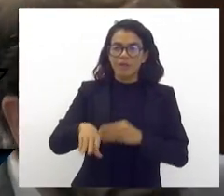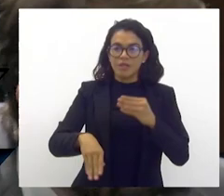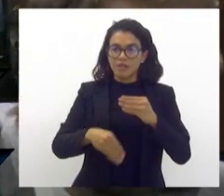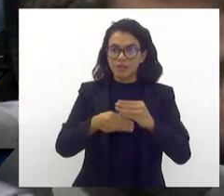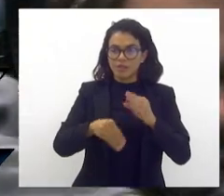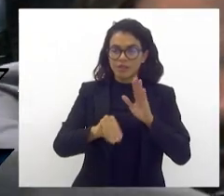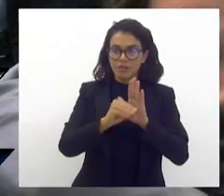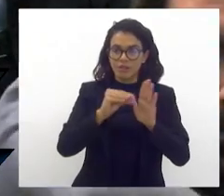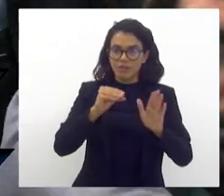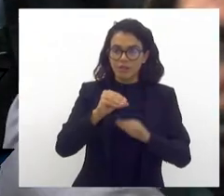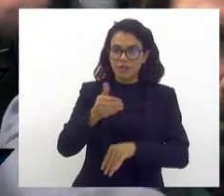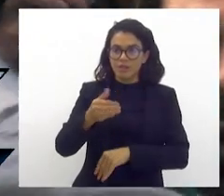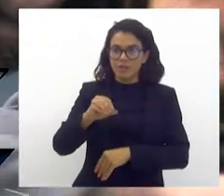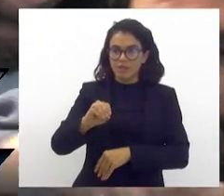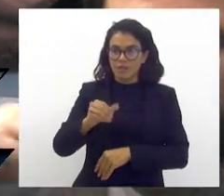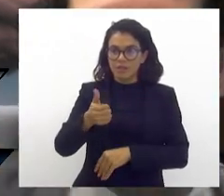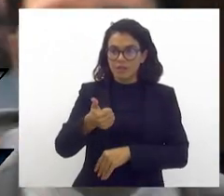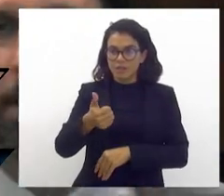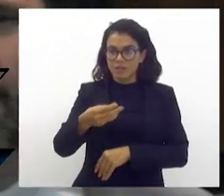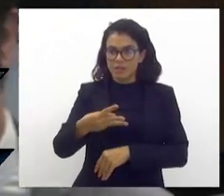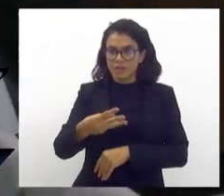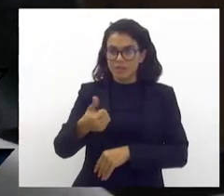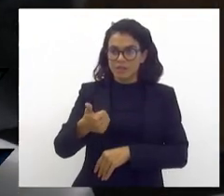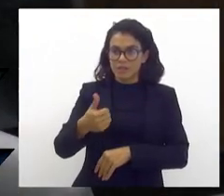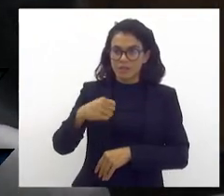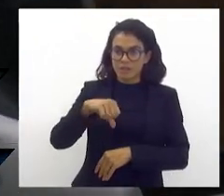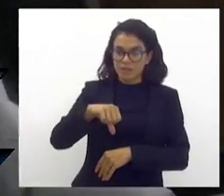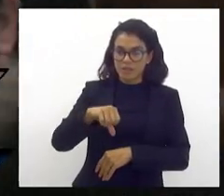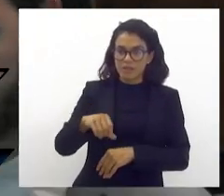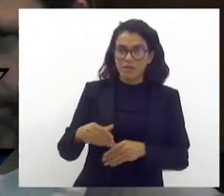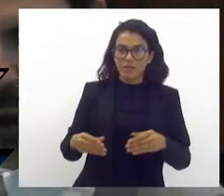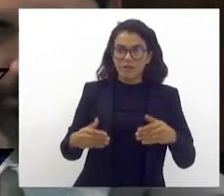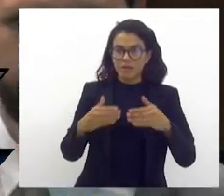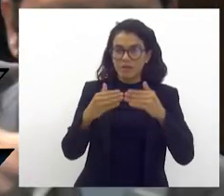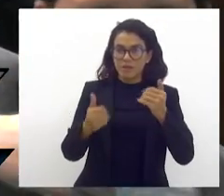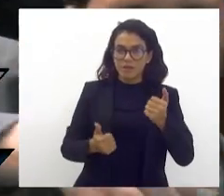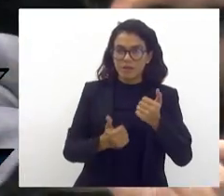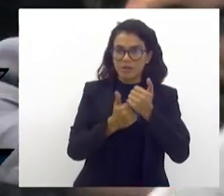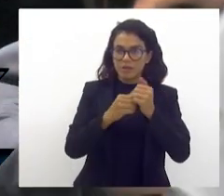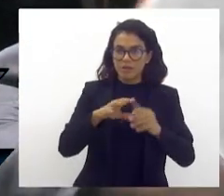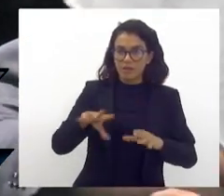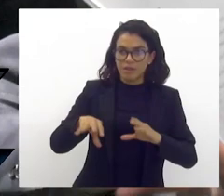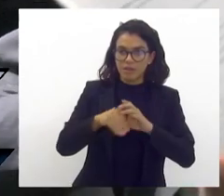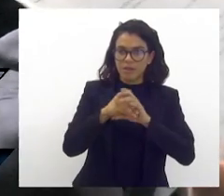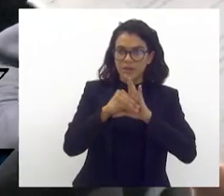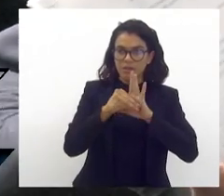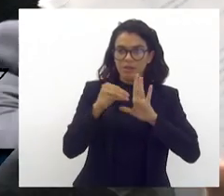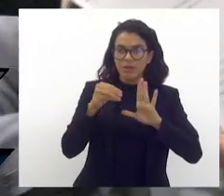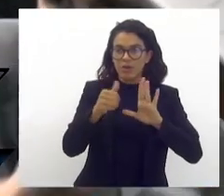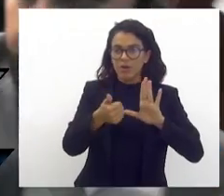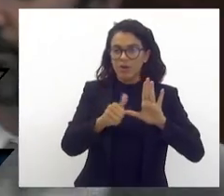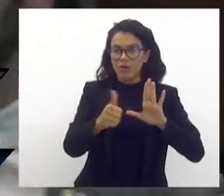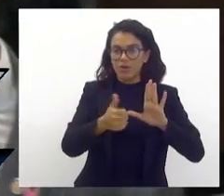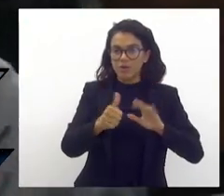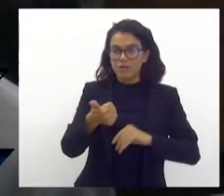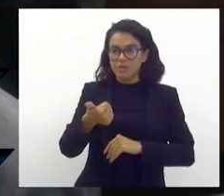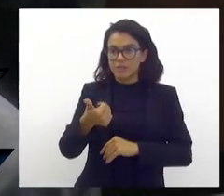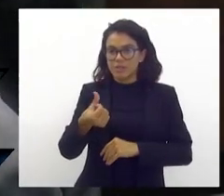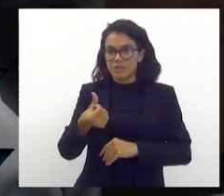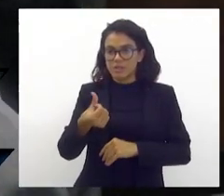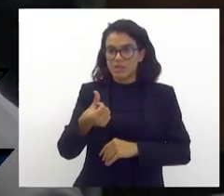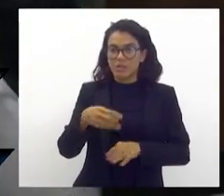às emendas número 10, 13 e 19, favorável com subemenda aglutinativa às emendas 11, 16